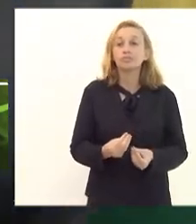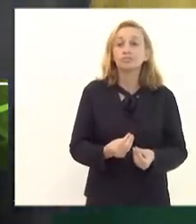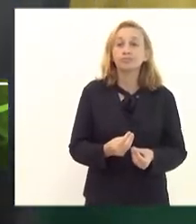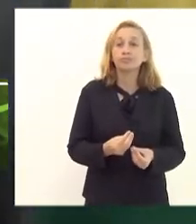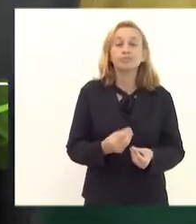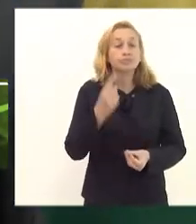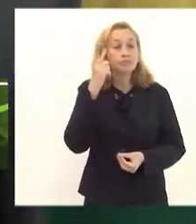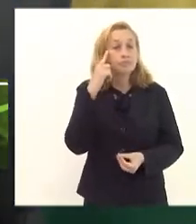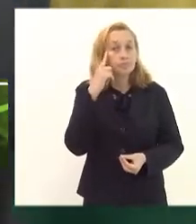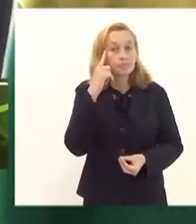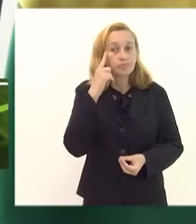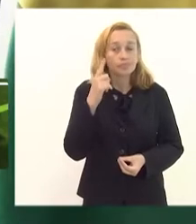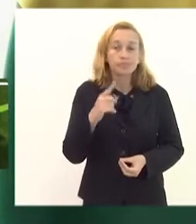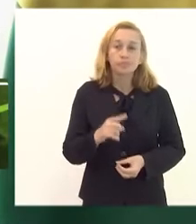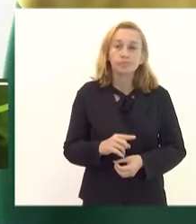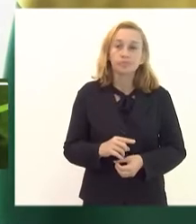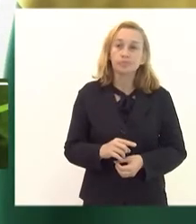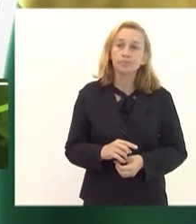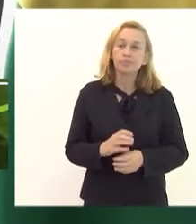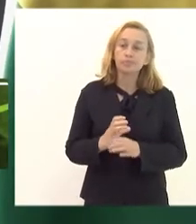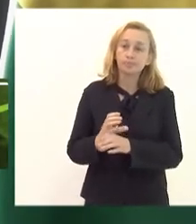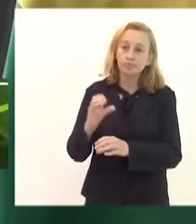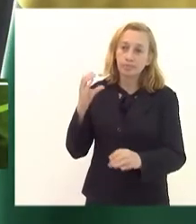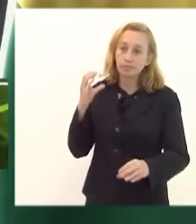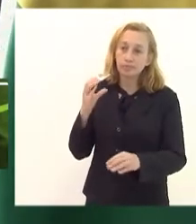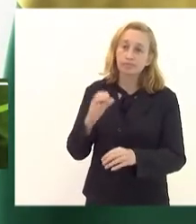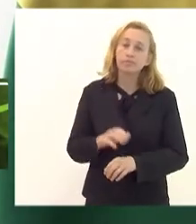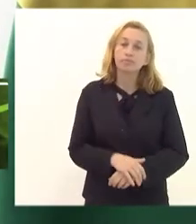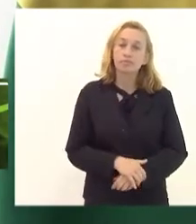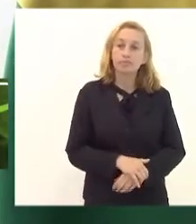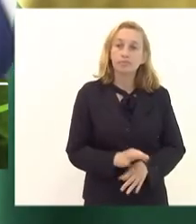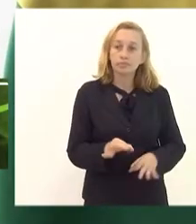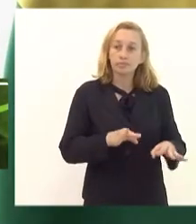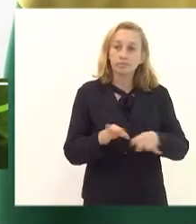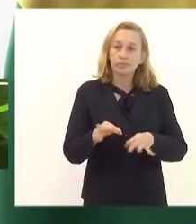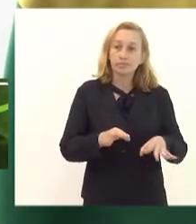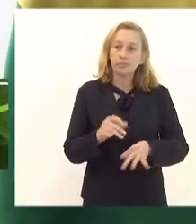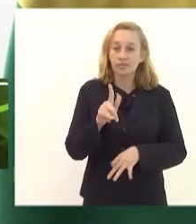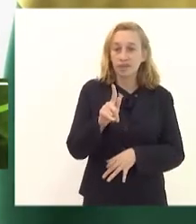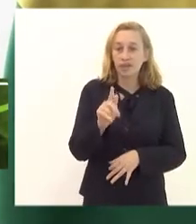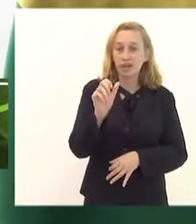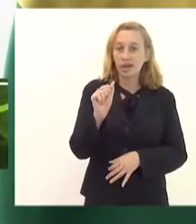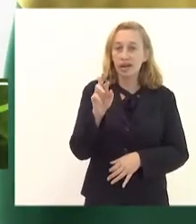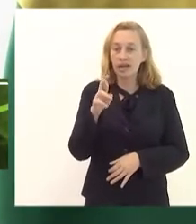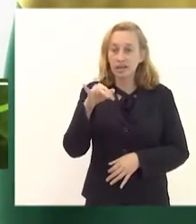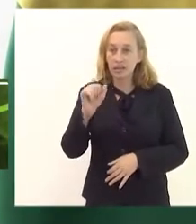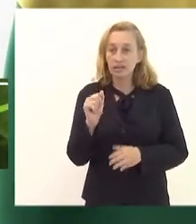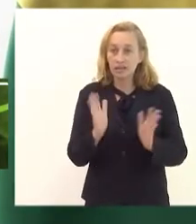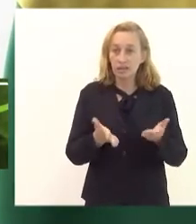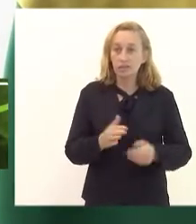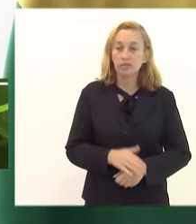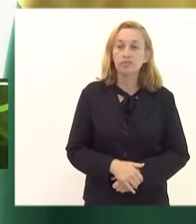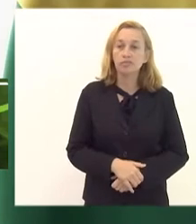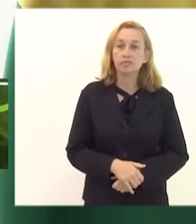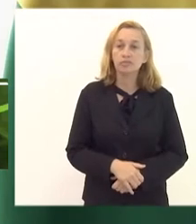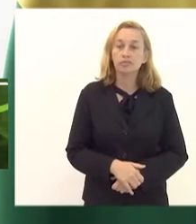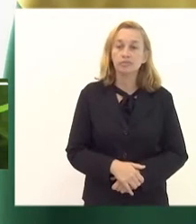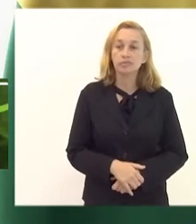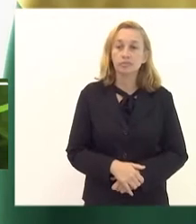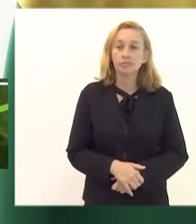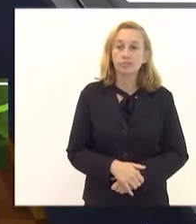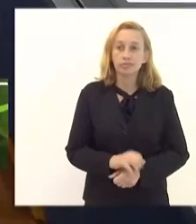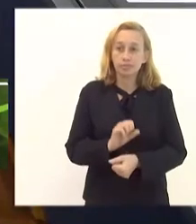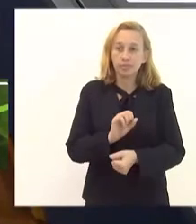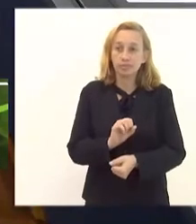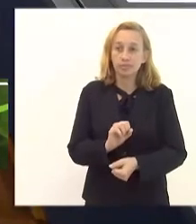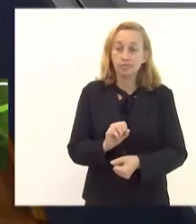sendo pensado em termos de engenharia, de dimensionamento dessas galerias agora? Então, até por isso. Antigamente, a